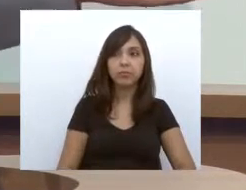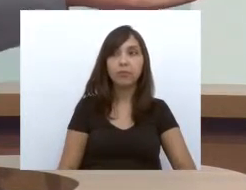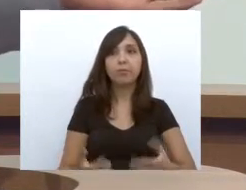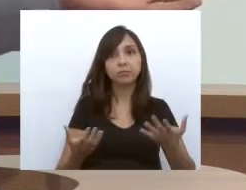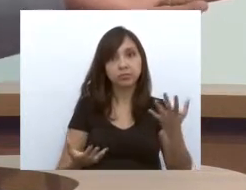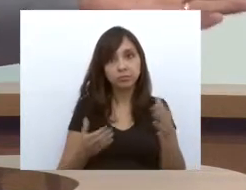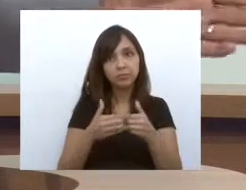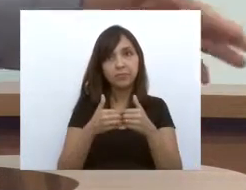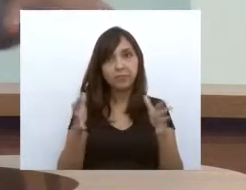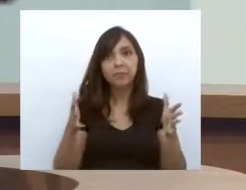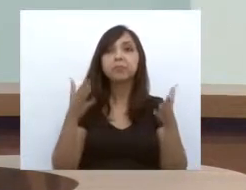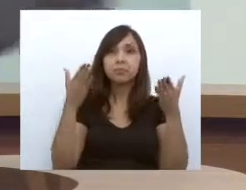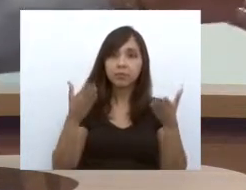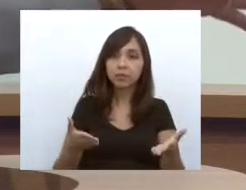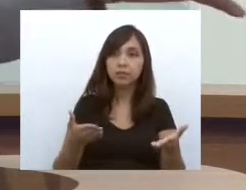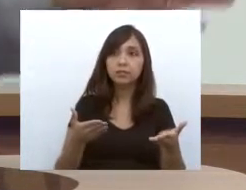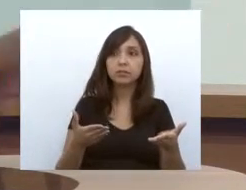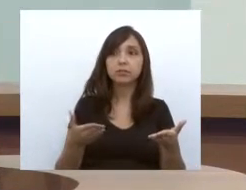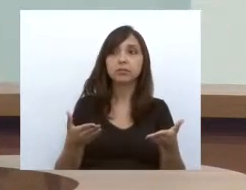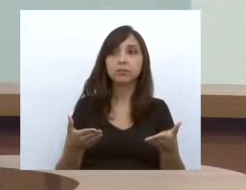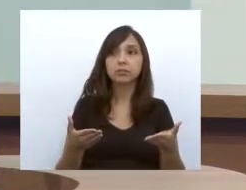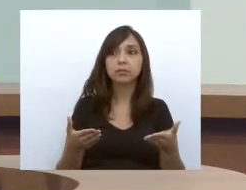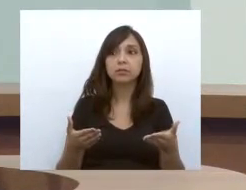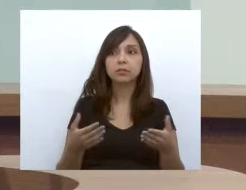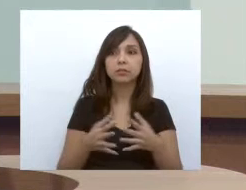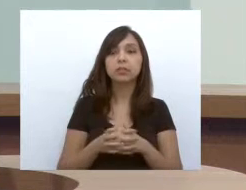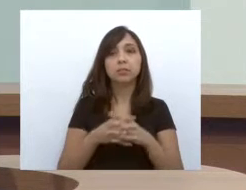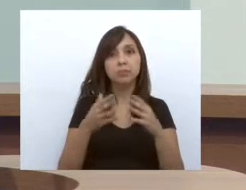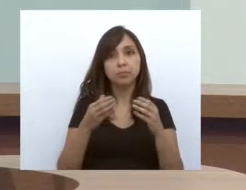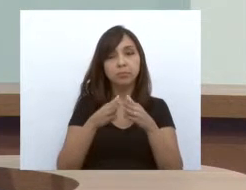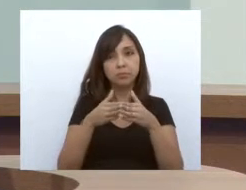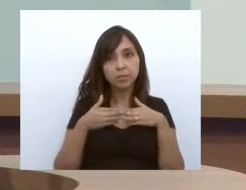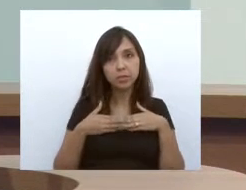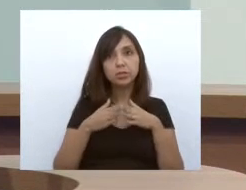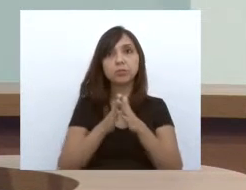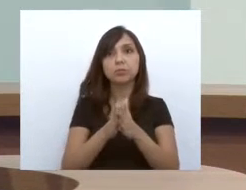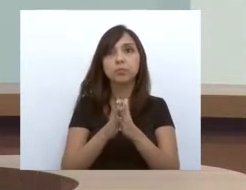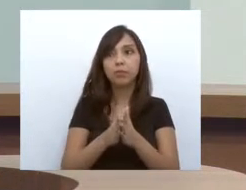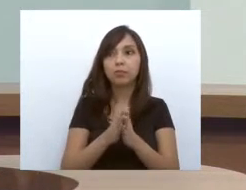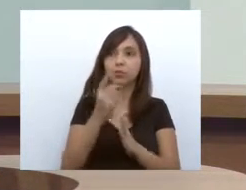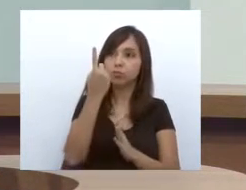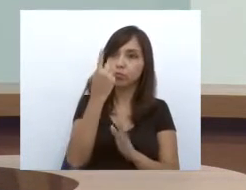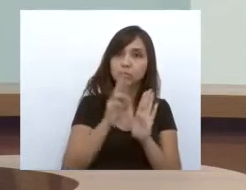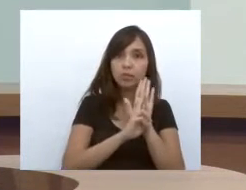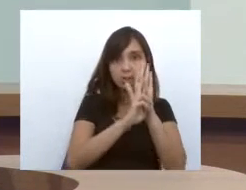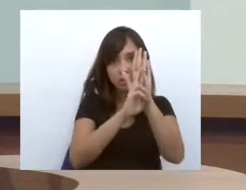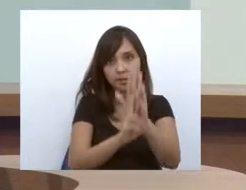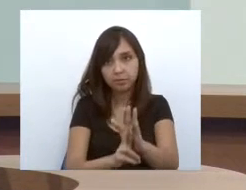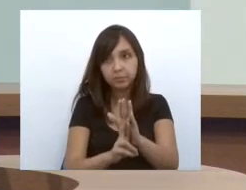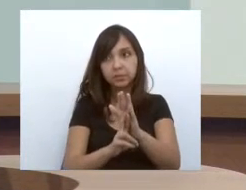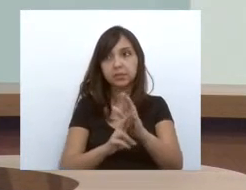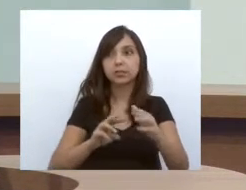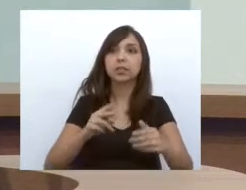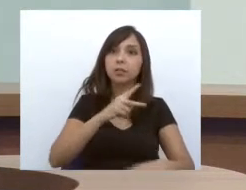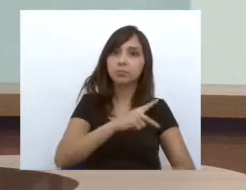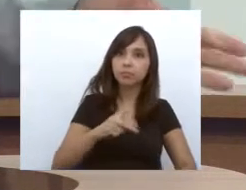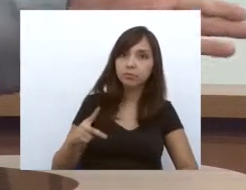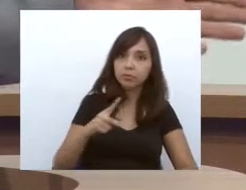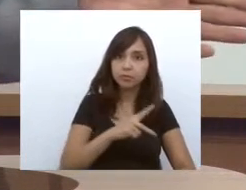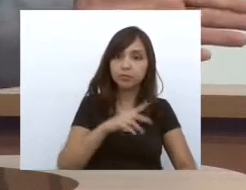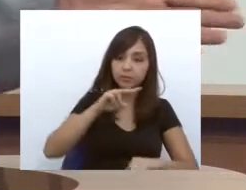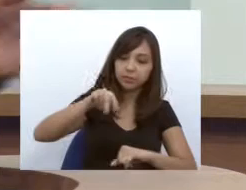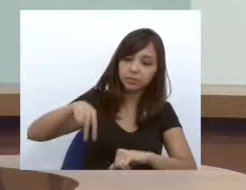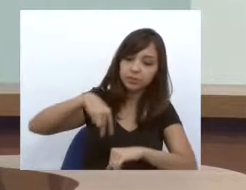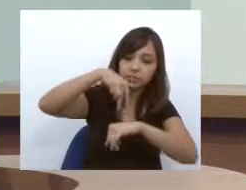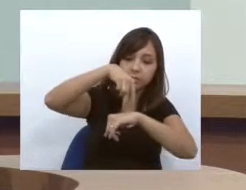esse precedente e encerre os precedentes, permitindo que um representante dos professores fale